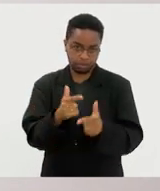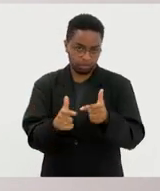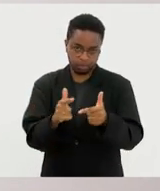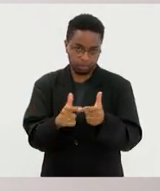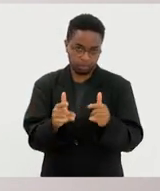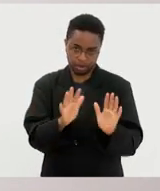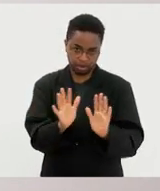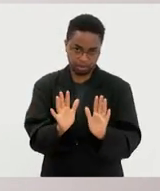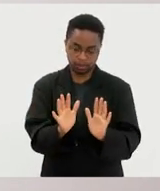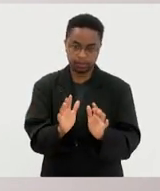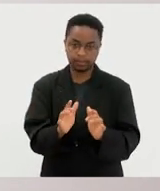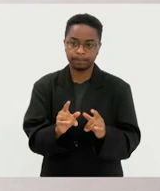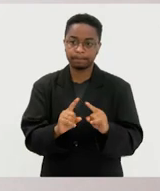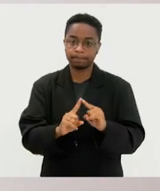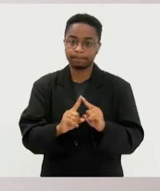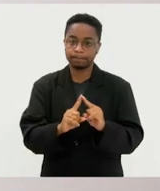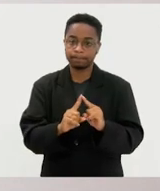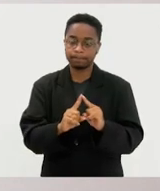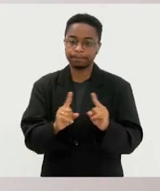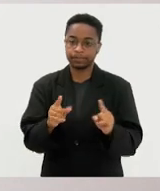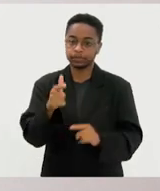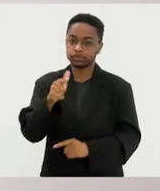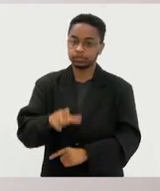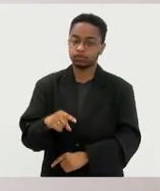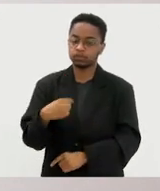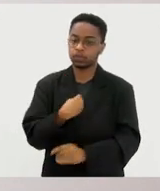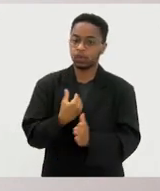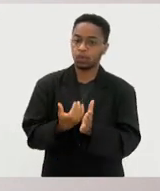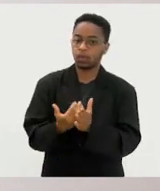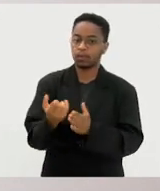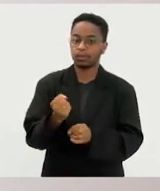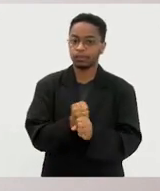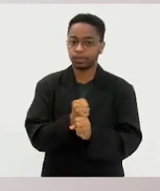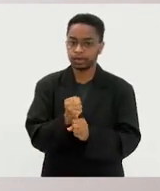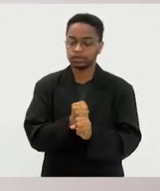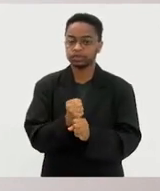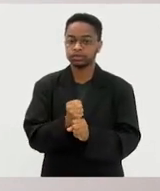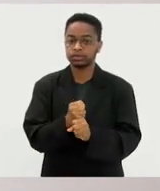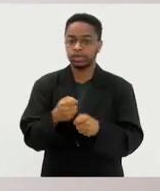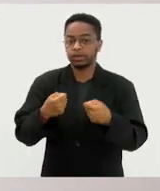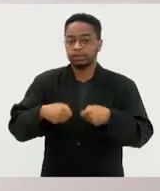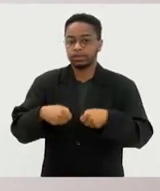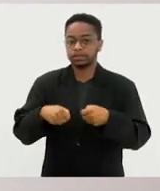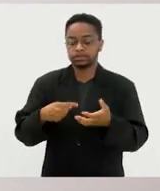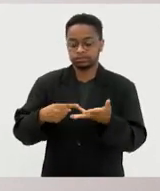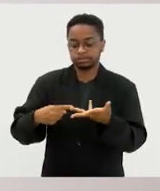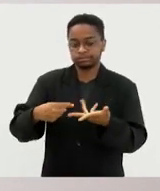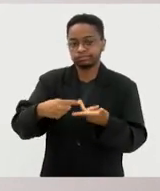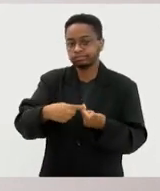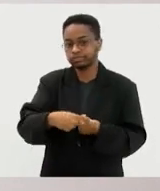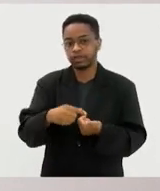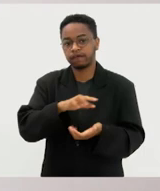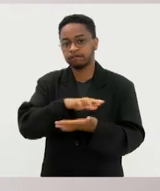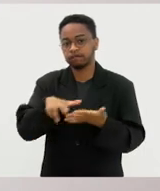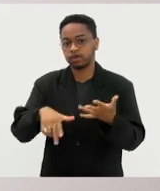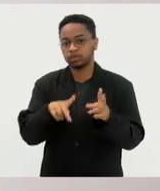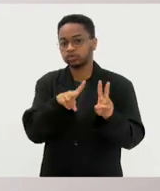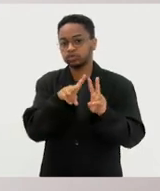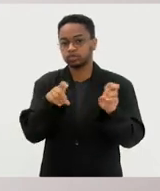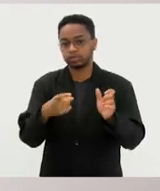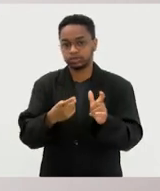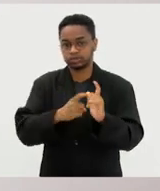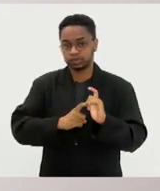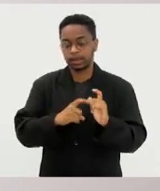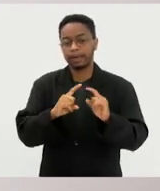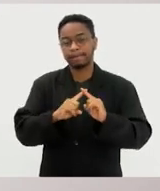gente, mais uma vez, começa o ano dependendo de várias tratativas, sobretudo em relação à dívida, mas tem